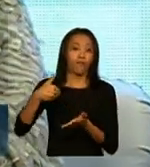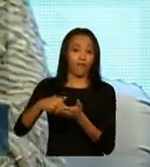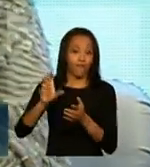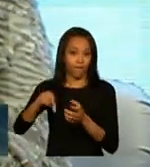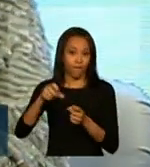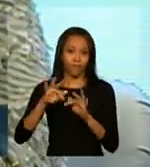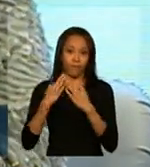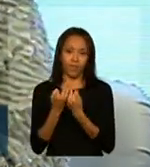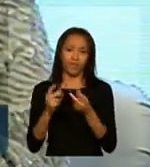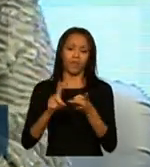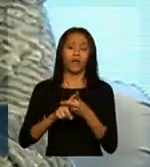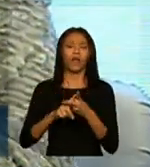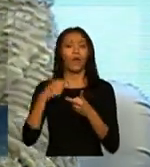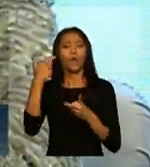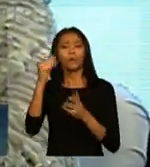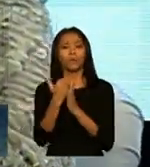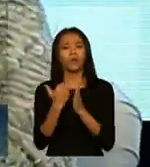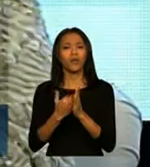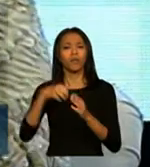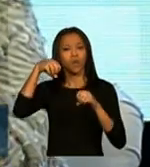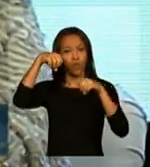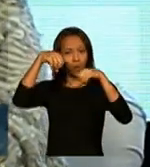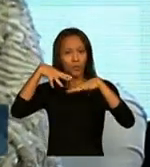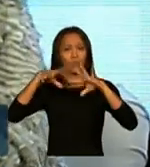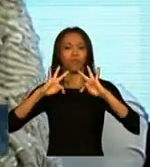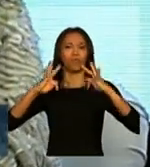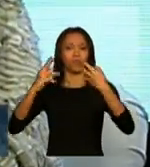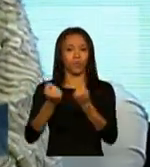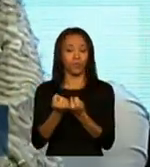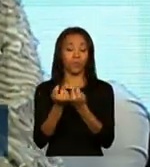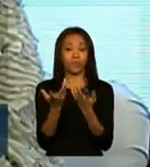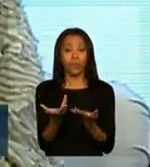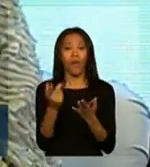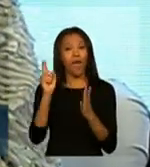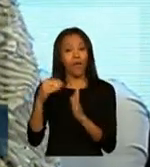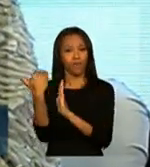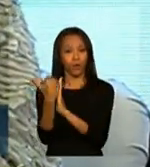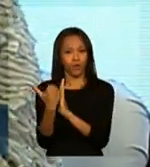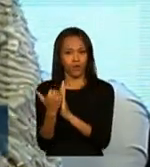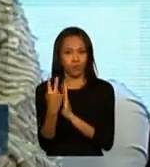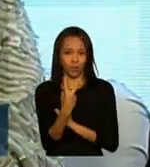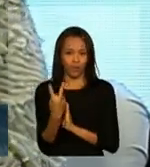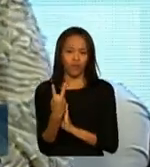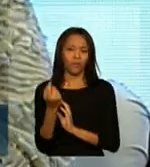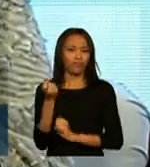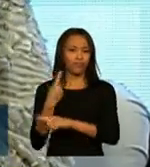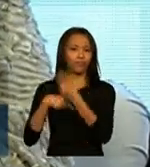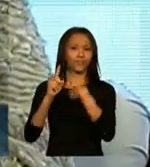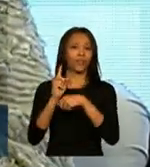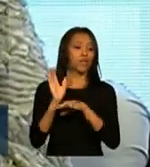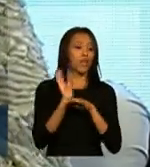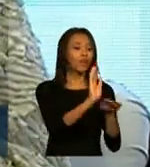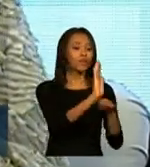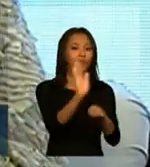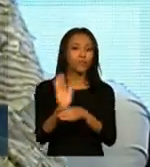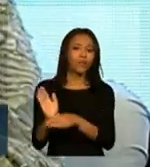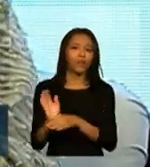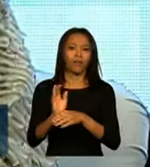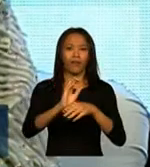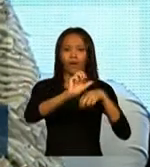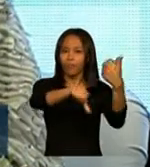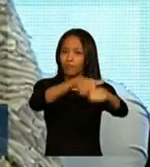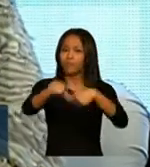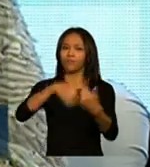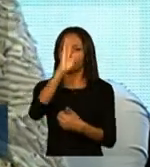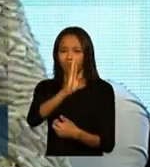Todos. Vários programas que nós fizemos, eles são programas bem-sucedidos e ajudaram a transformar o Brasil e a fazer